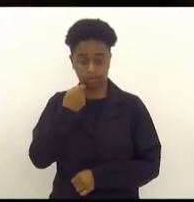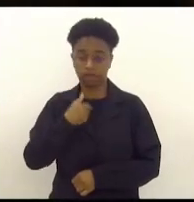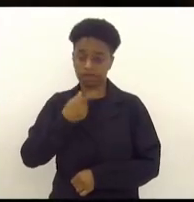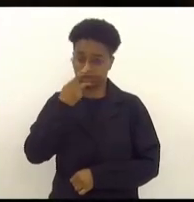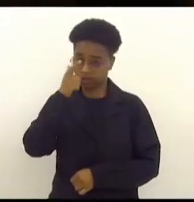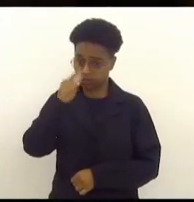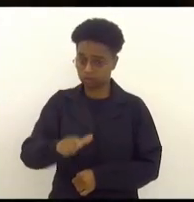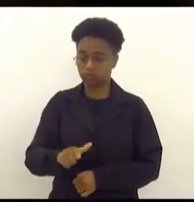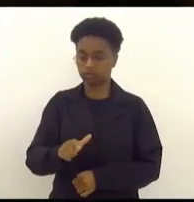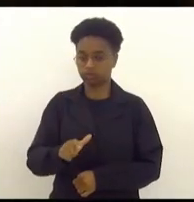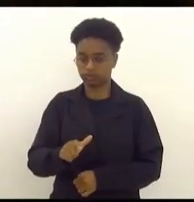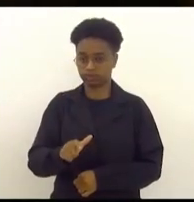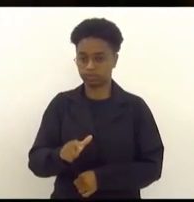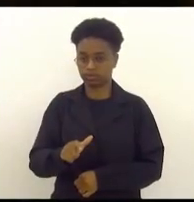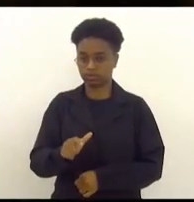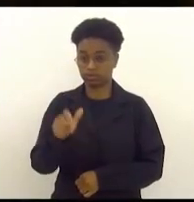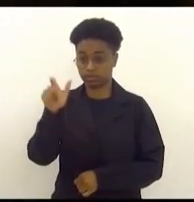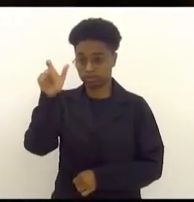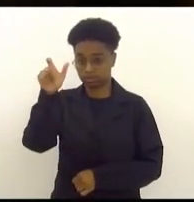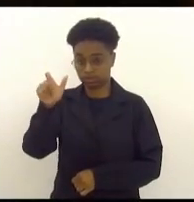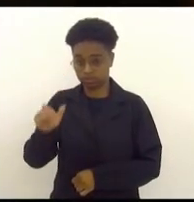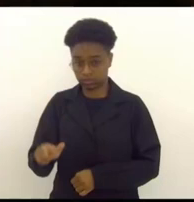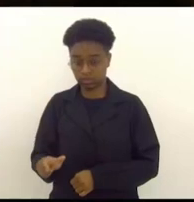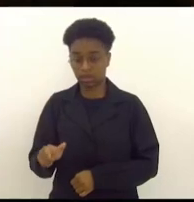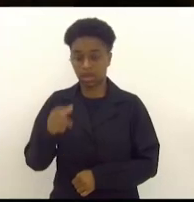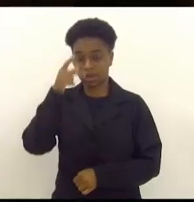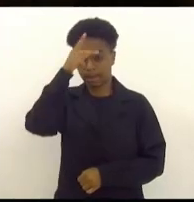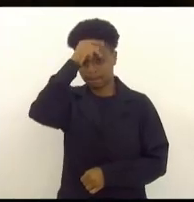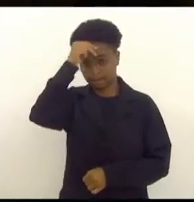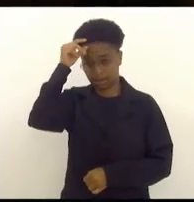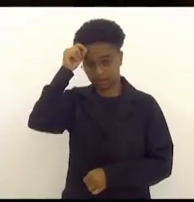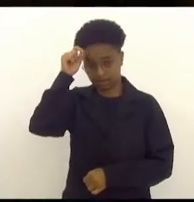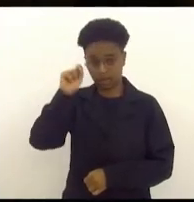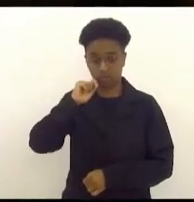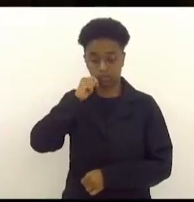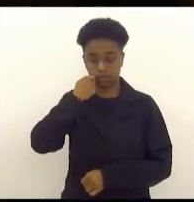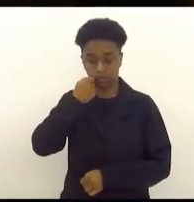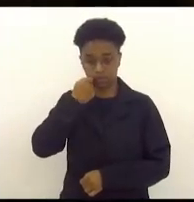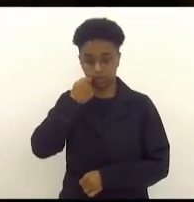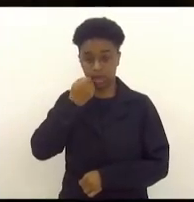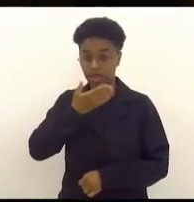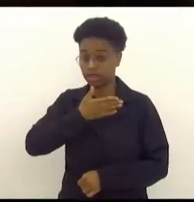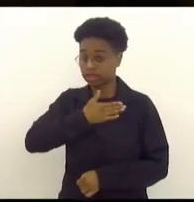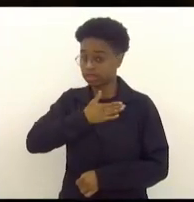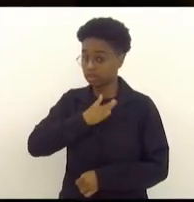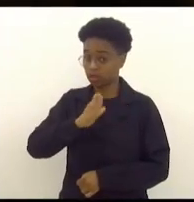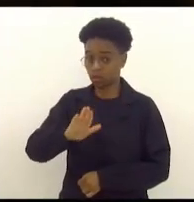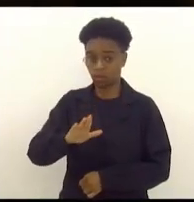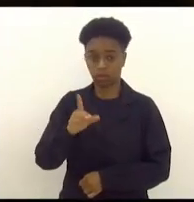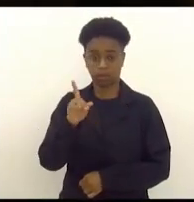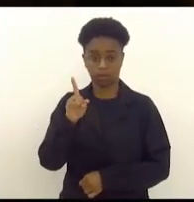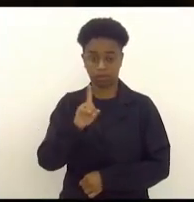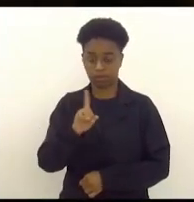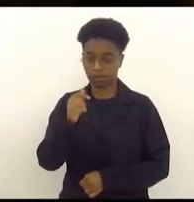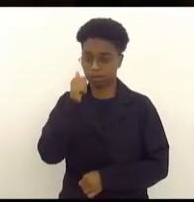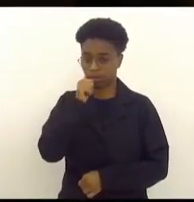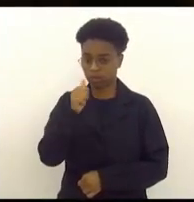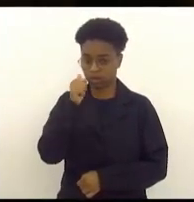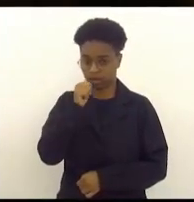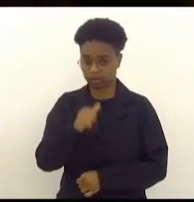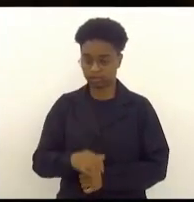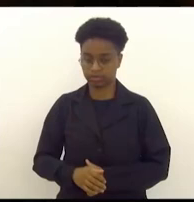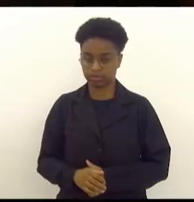mais uma vez o prefeito Eduardo Paes não gosta de mulheres